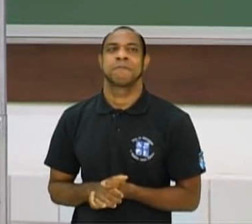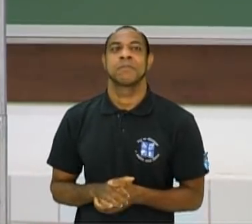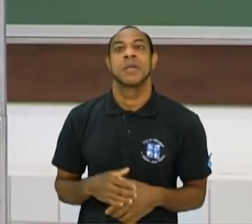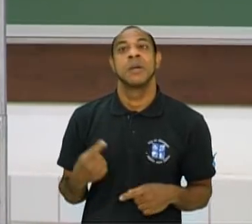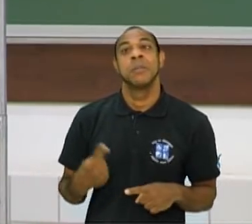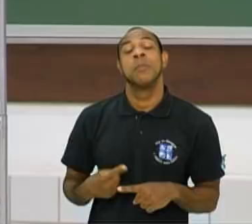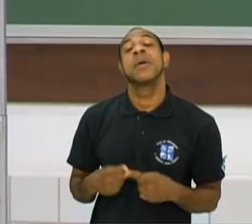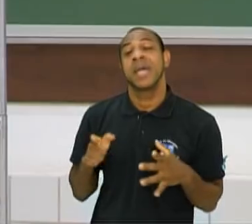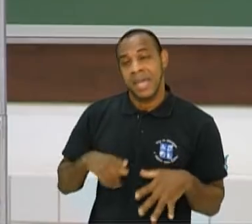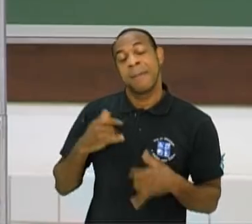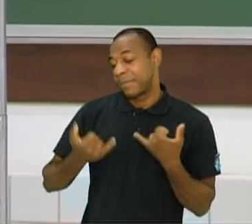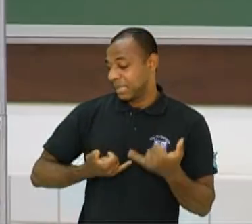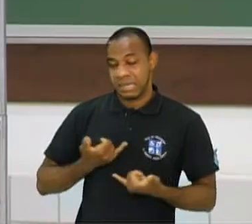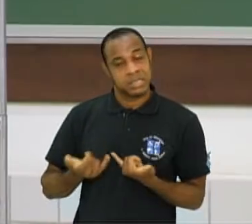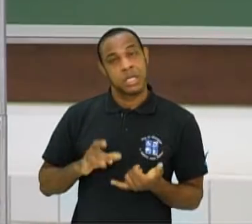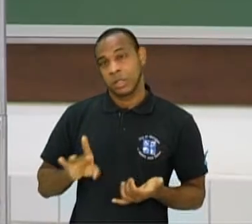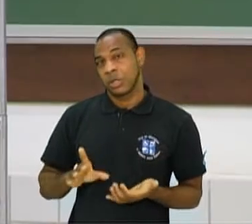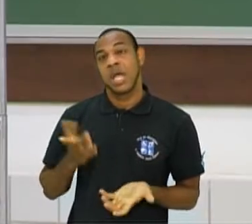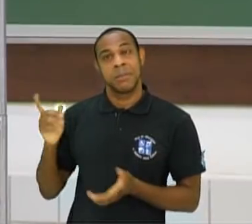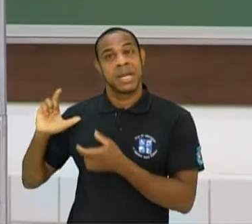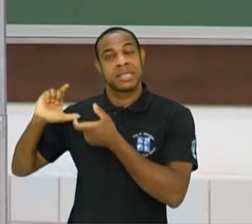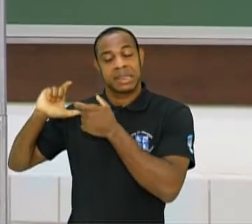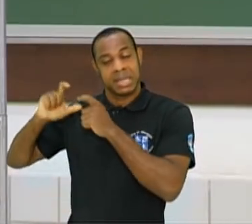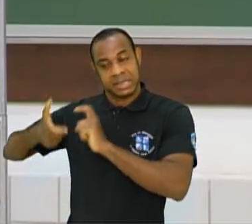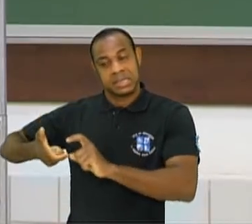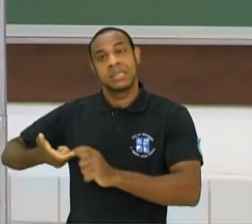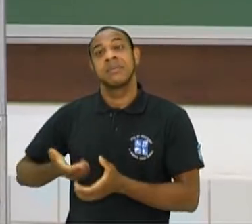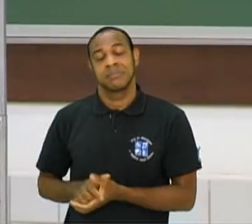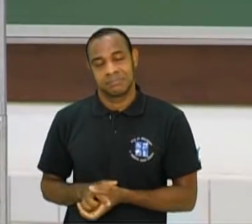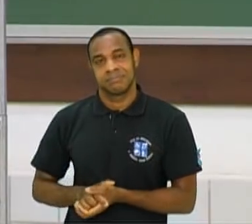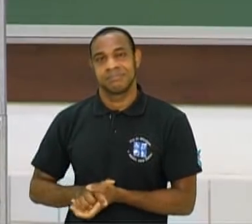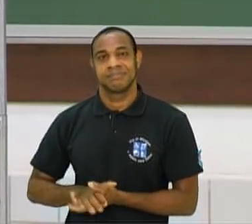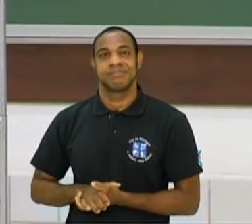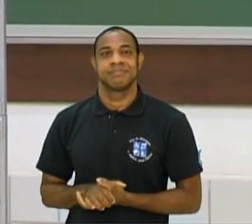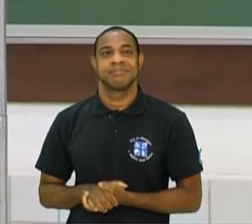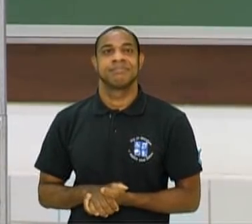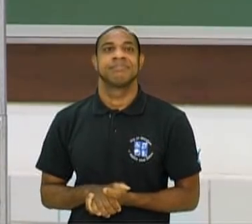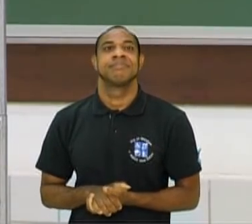uma brincadeira, é uma tradição eles fazerem essa brincadeira.